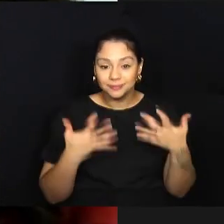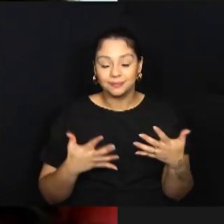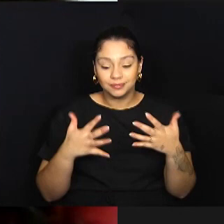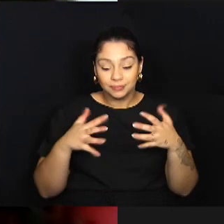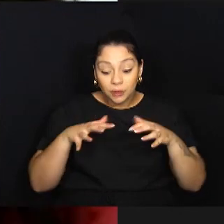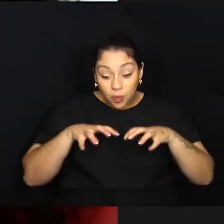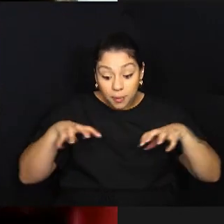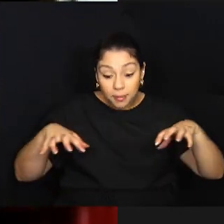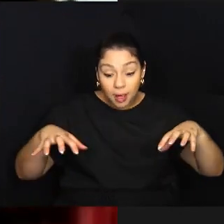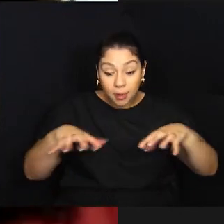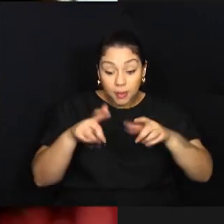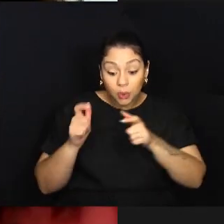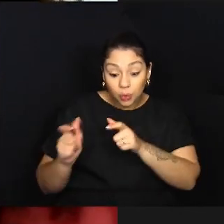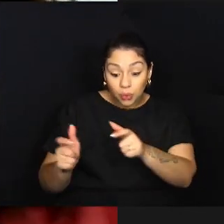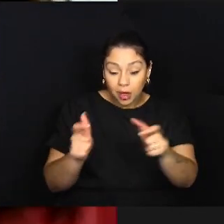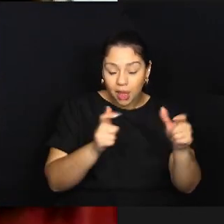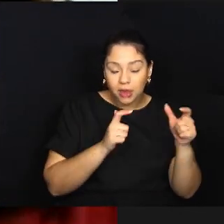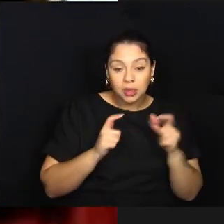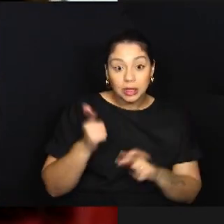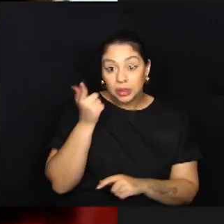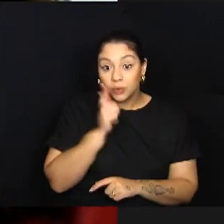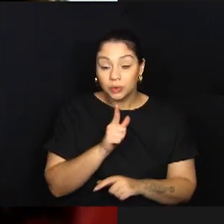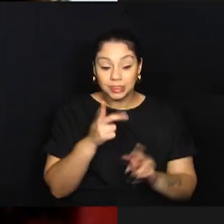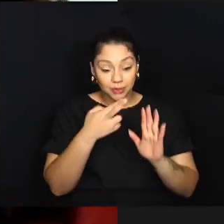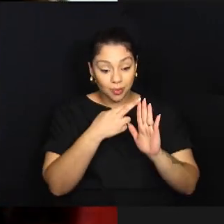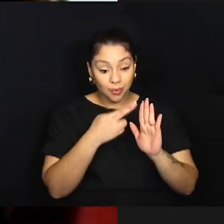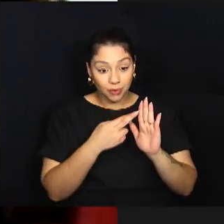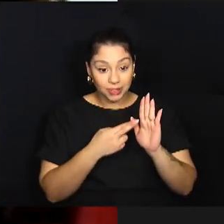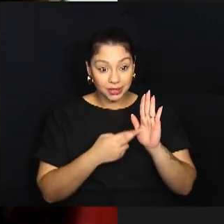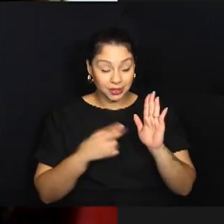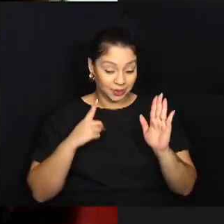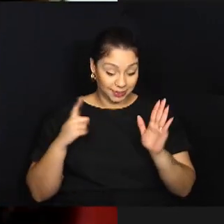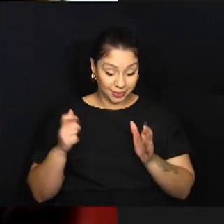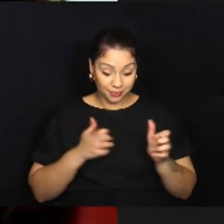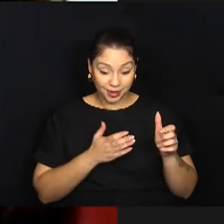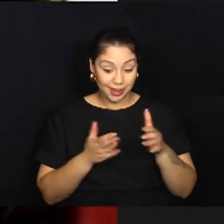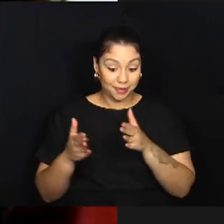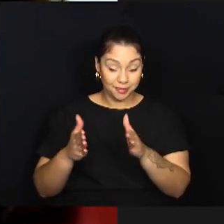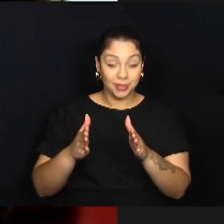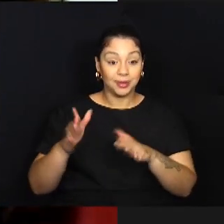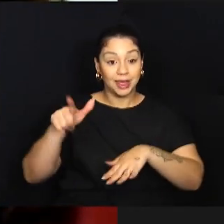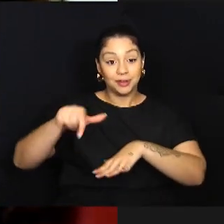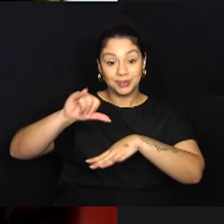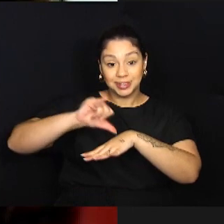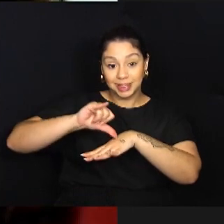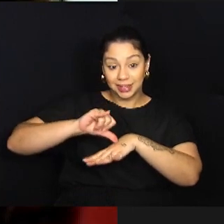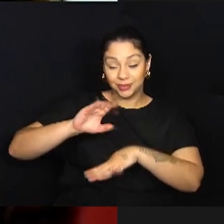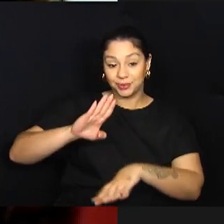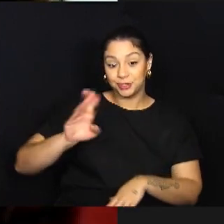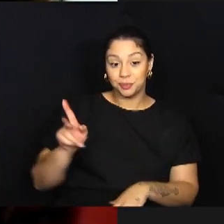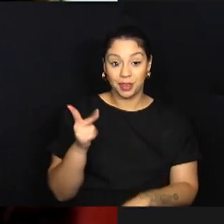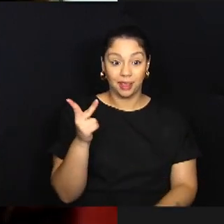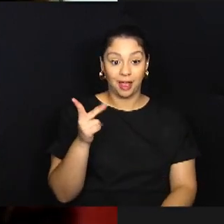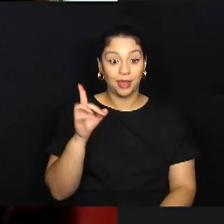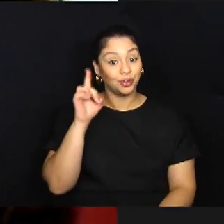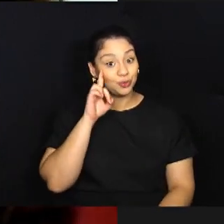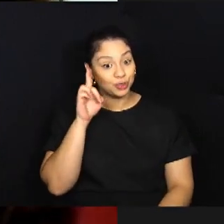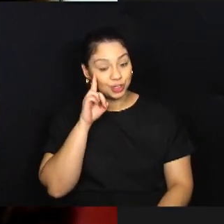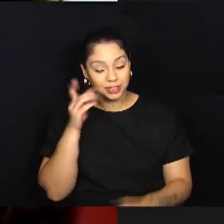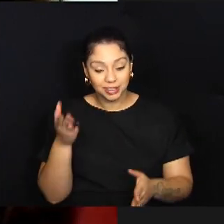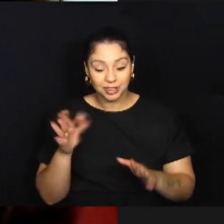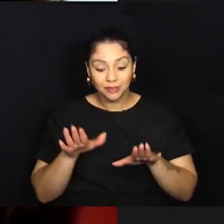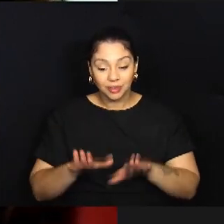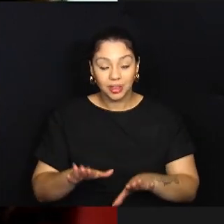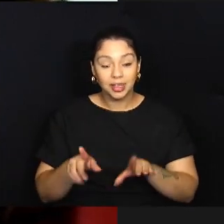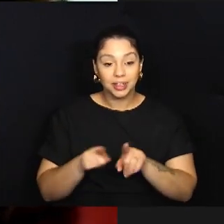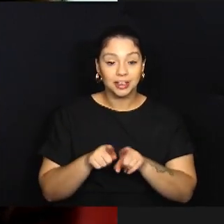foi muito bacana, que aí a gente pôde pegar esse roteiro e fazê-lo caminhando pelo centro de BH, né, nos dias que a gente ficou lá, inclusive em companhia